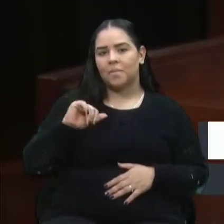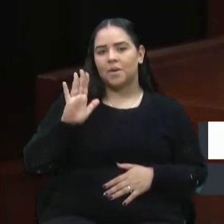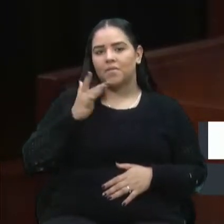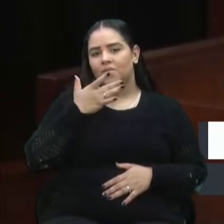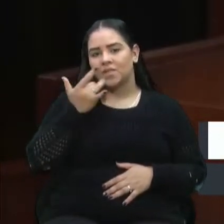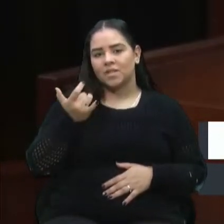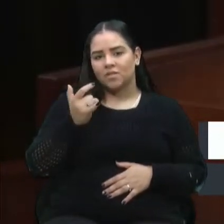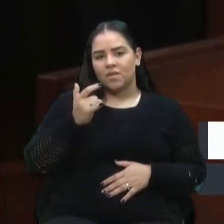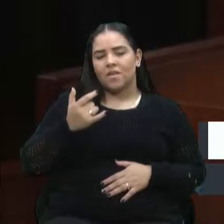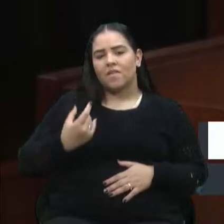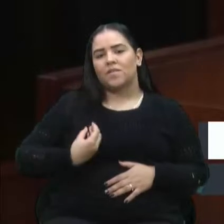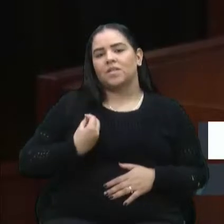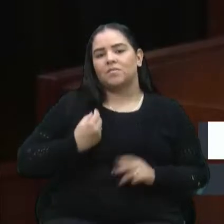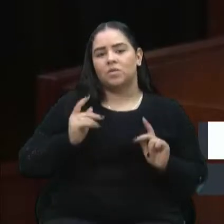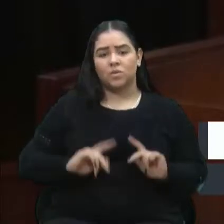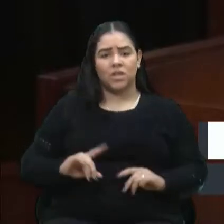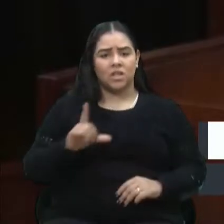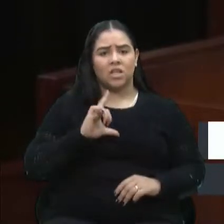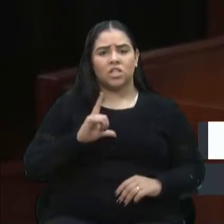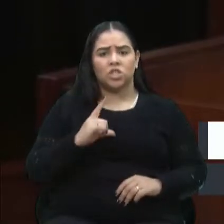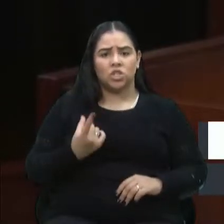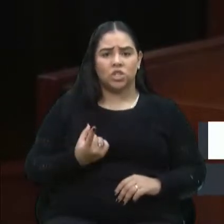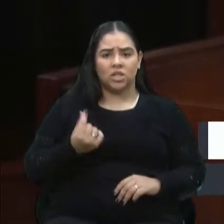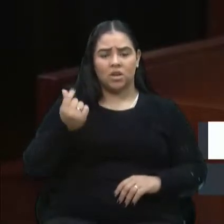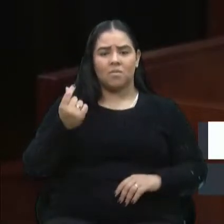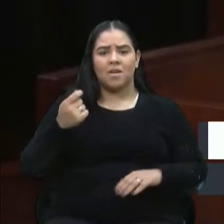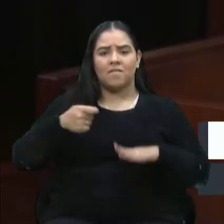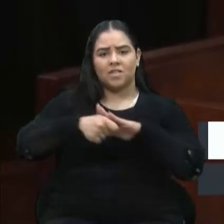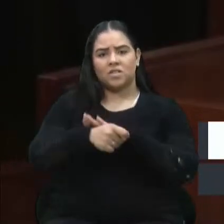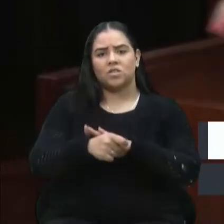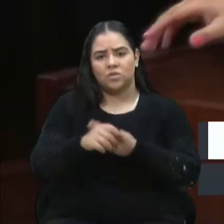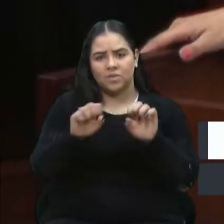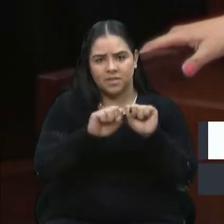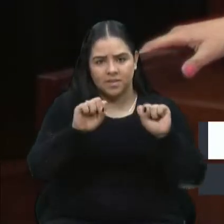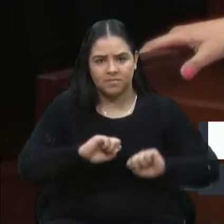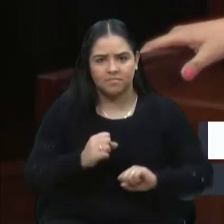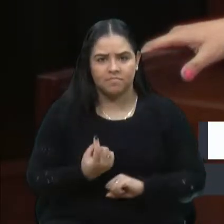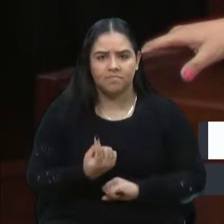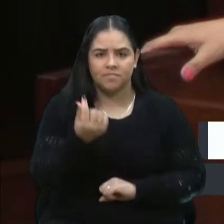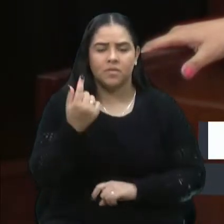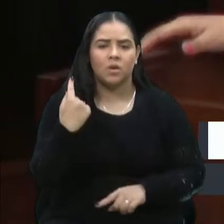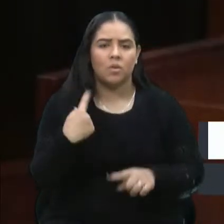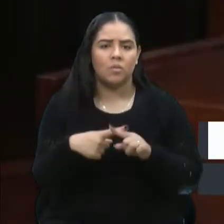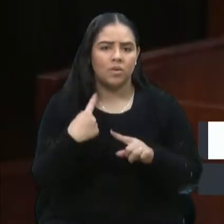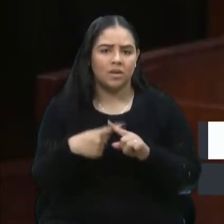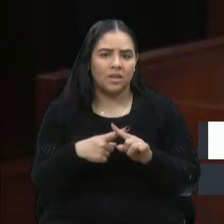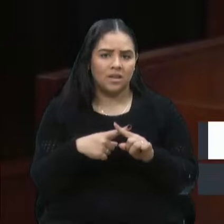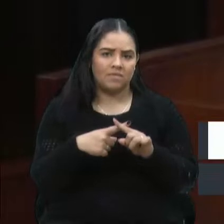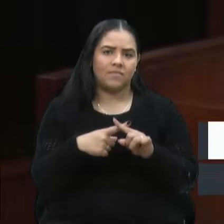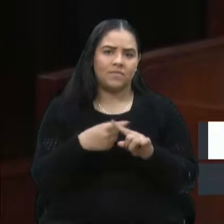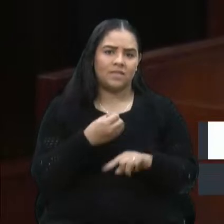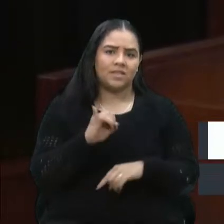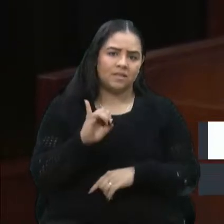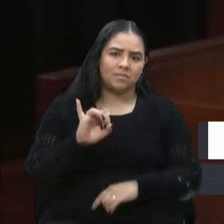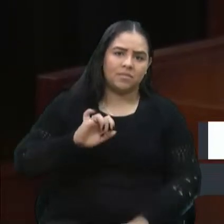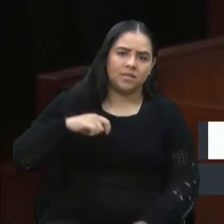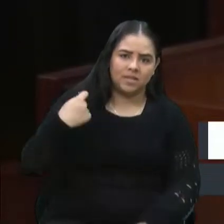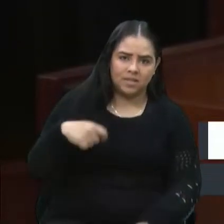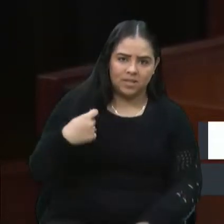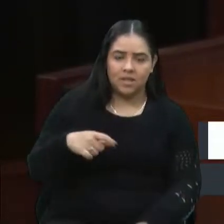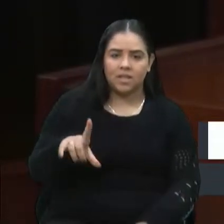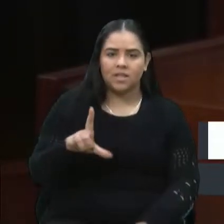facilitar a vida de quem tem realmente dinheiro para investir, o sistema financeiro, porque para quem precisa de